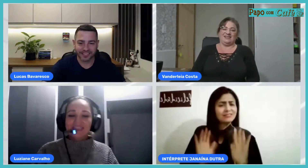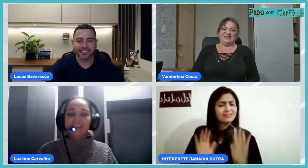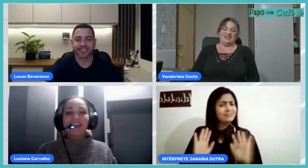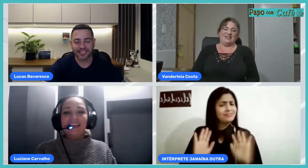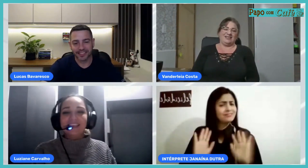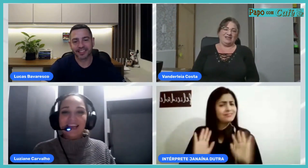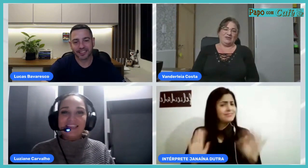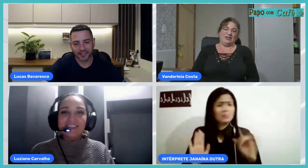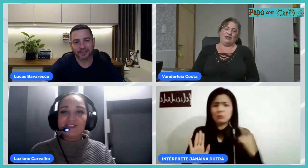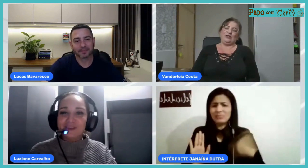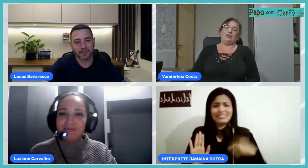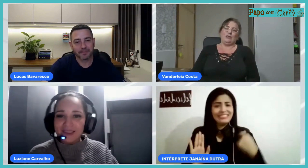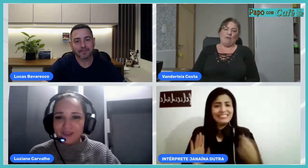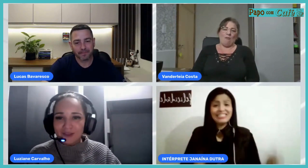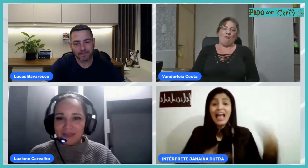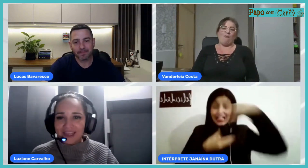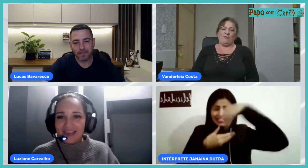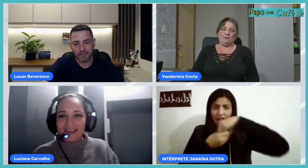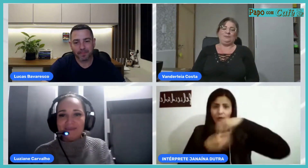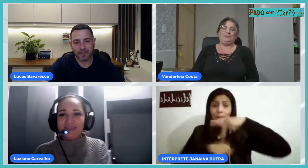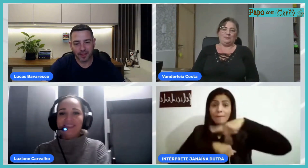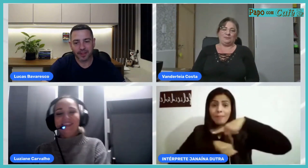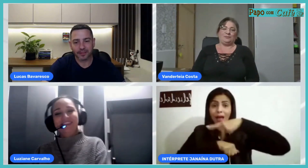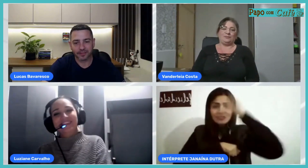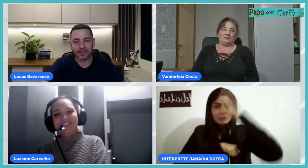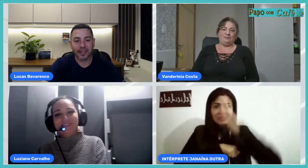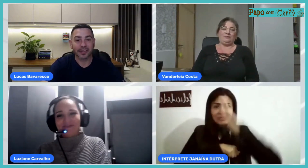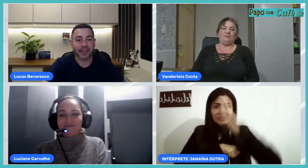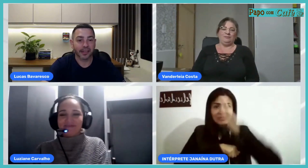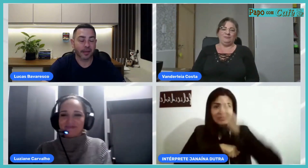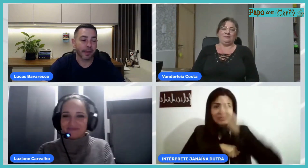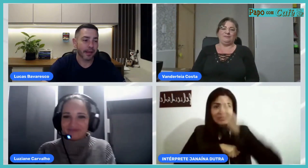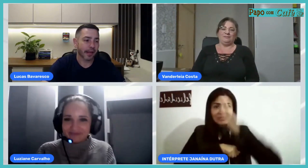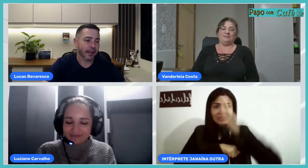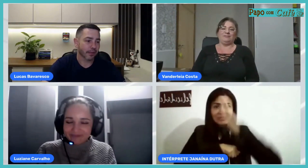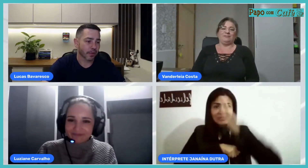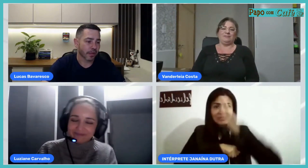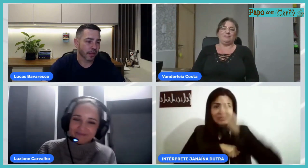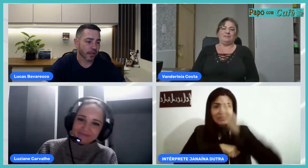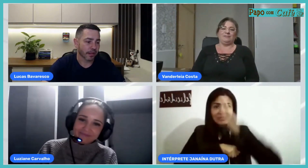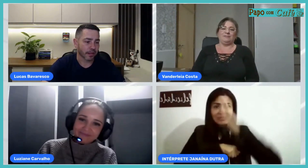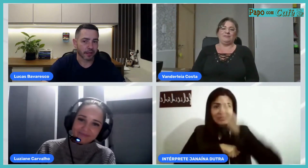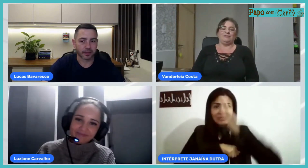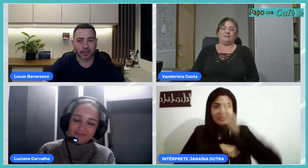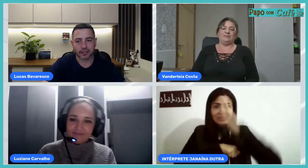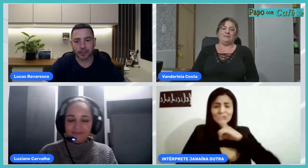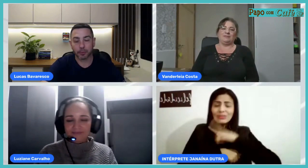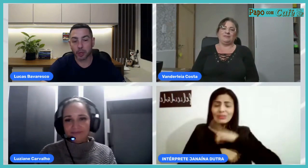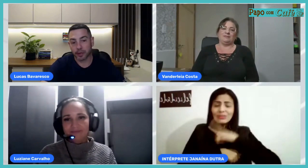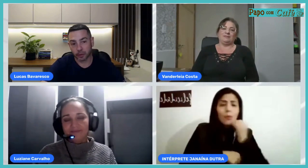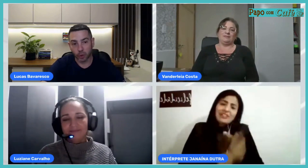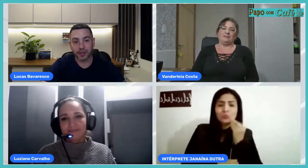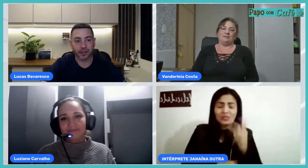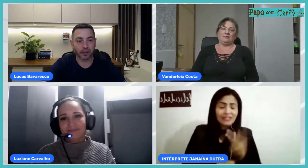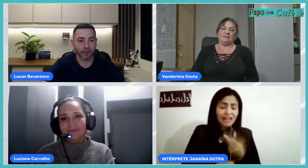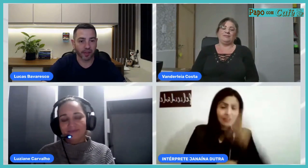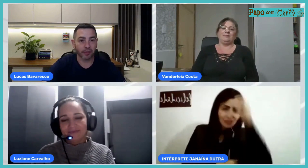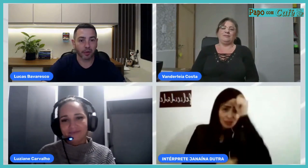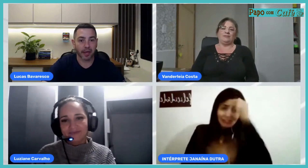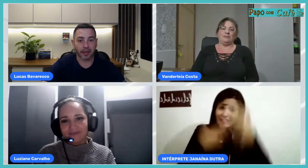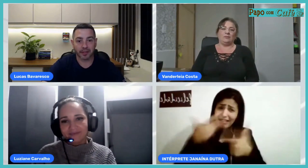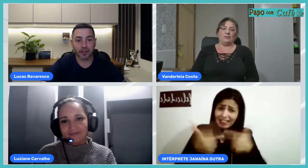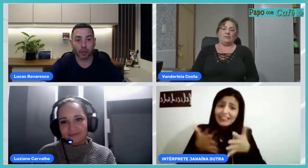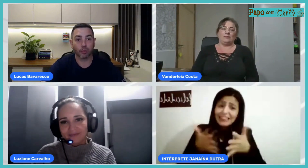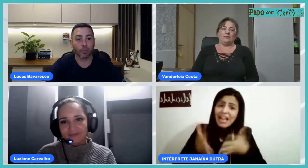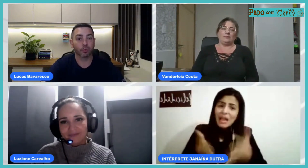que tá aí caindo de maduro para a galera aprender. Tem também, né? E eu queria trazer para os diretores que estão